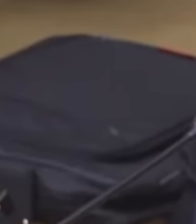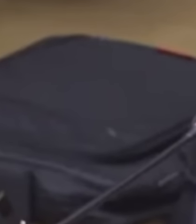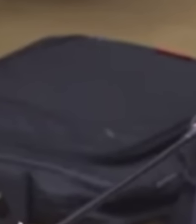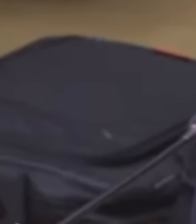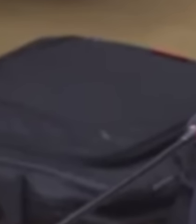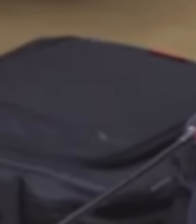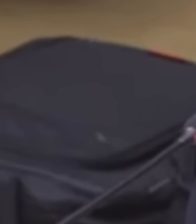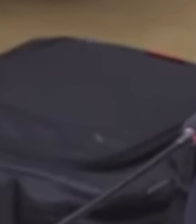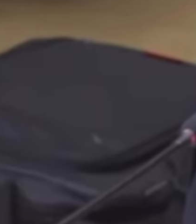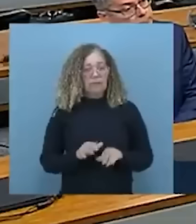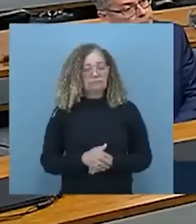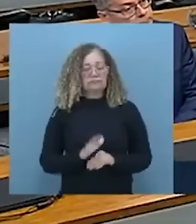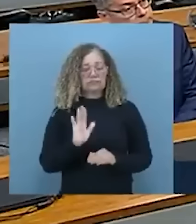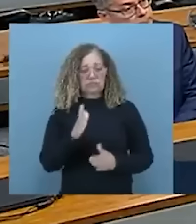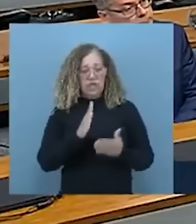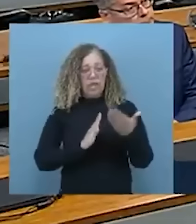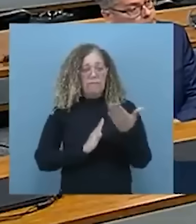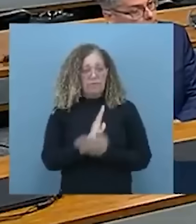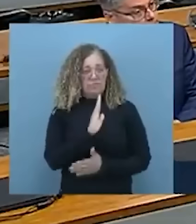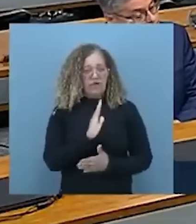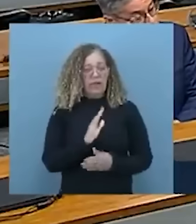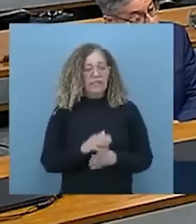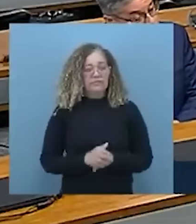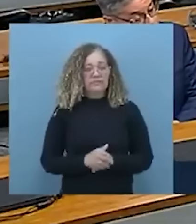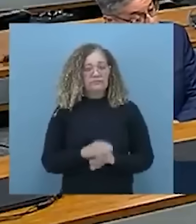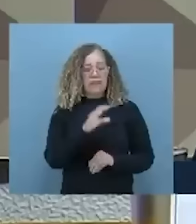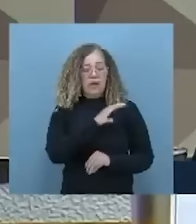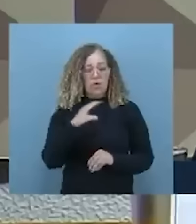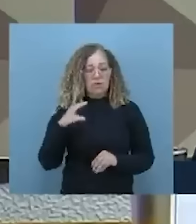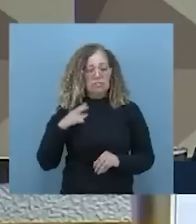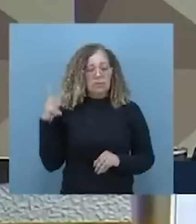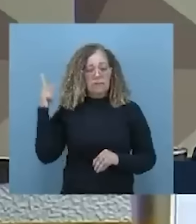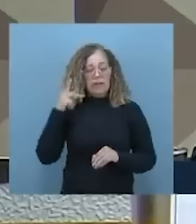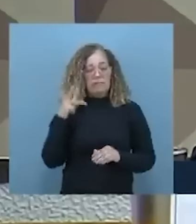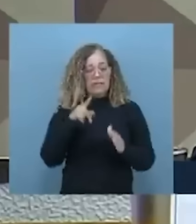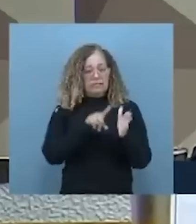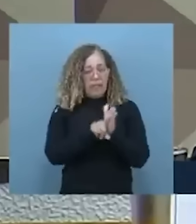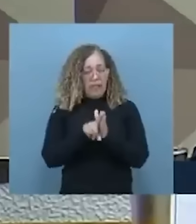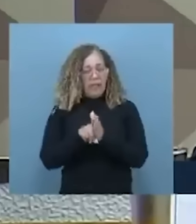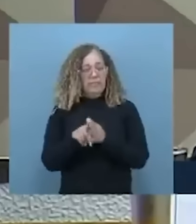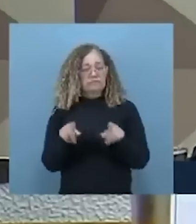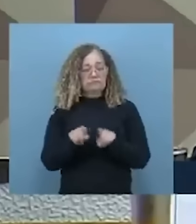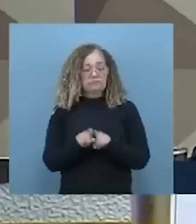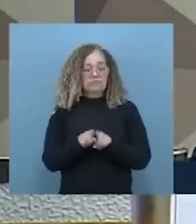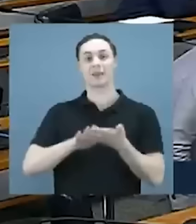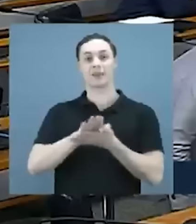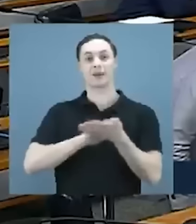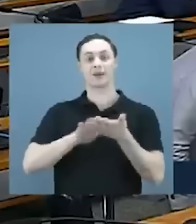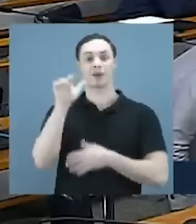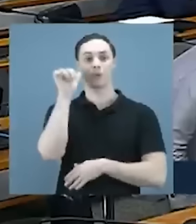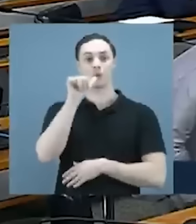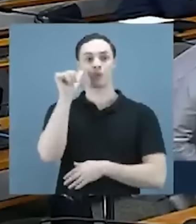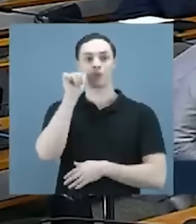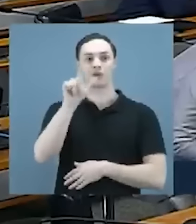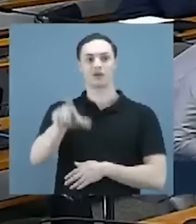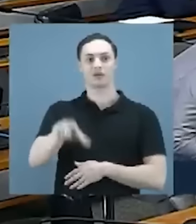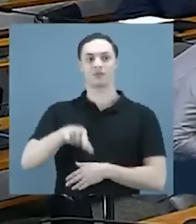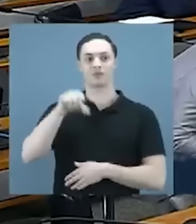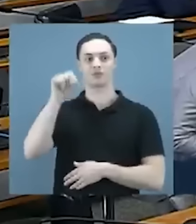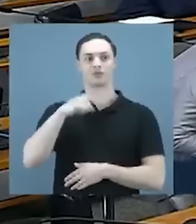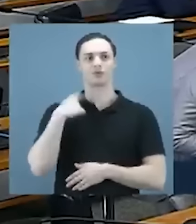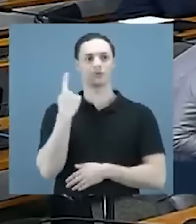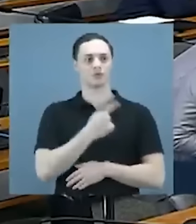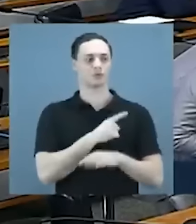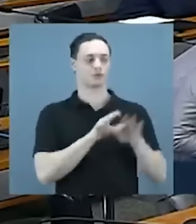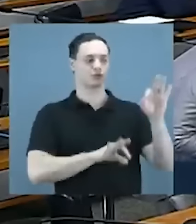apresentar seus votos novamente veja agora A instauração da CPI das bets nessa terça-feira no senado com a definição da mesa